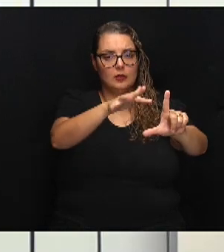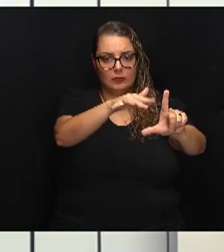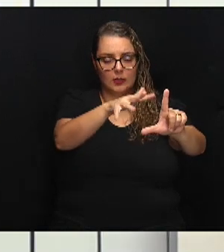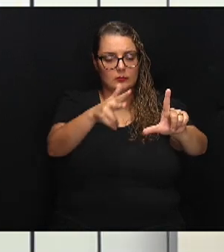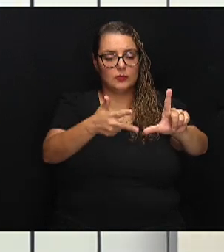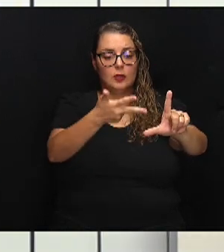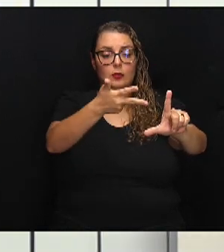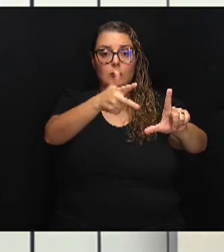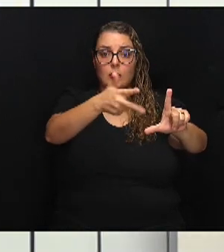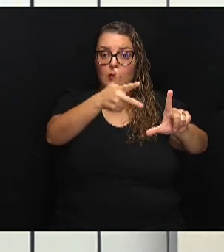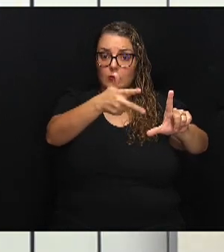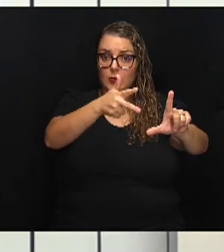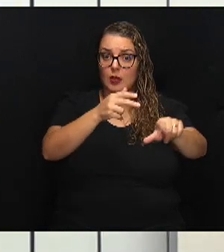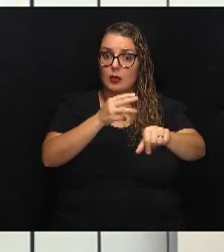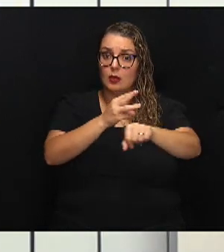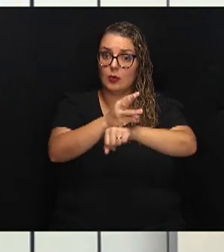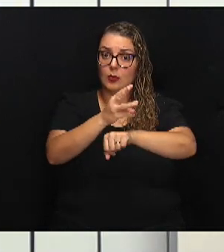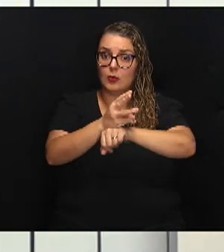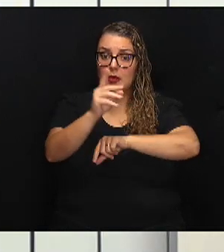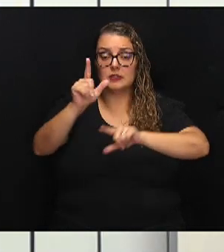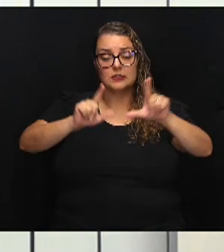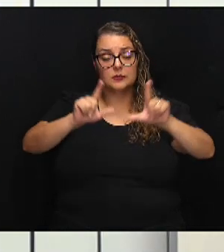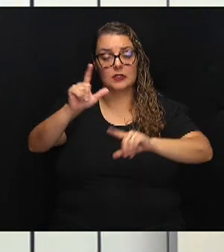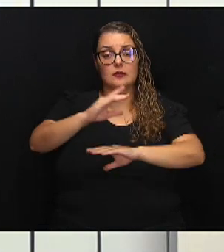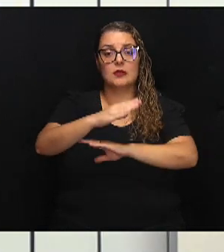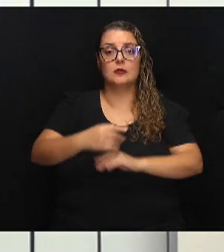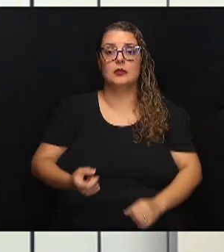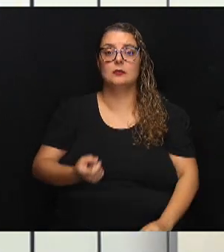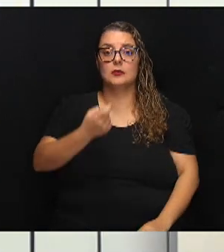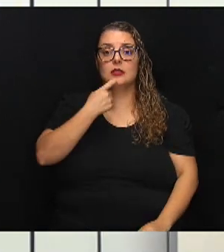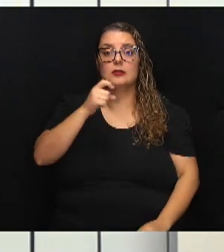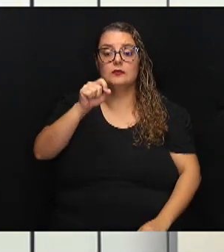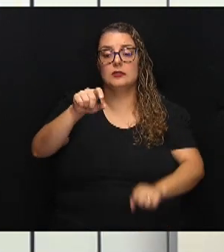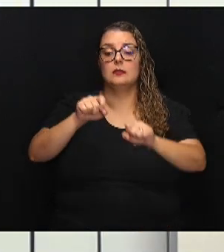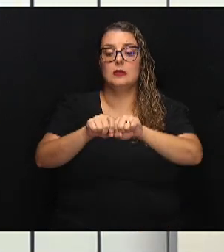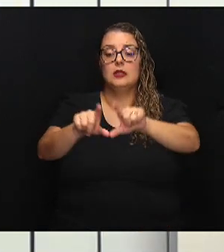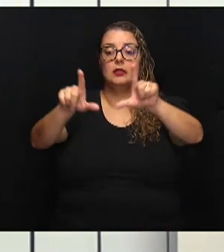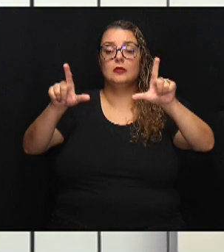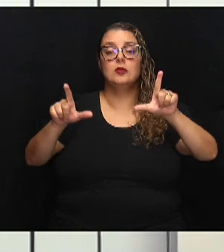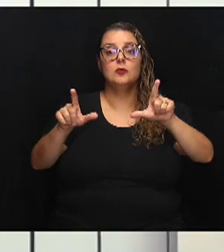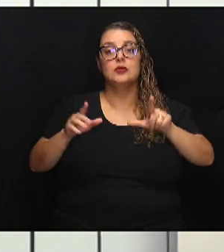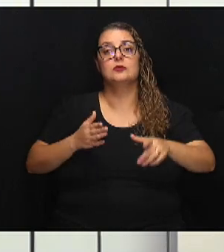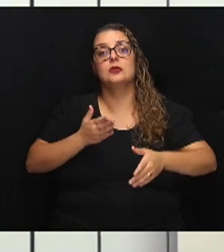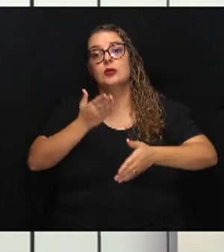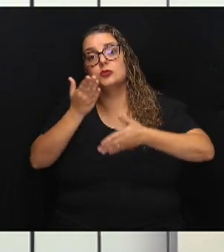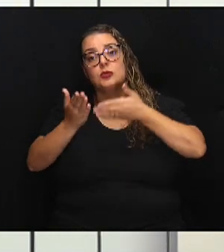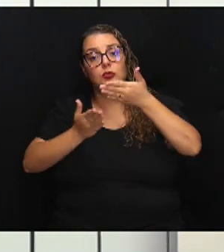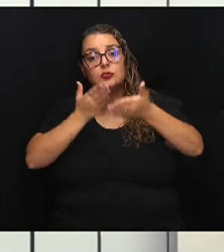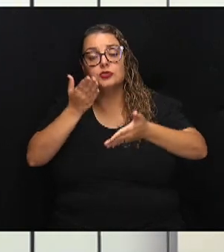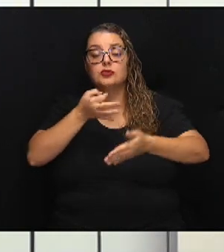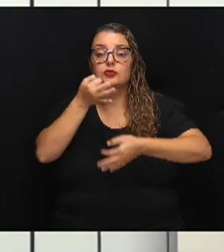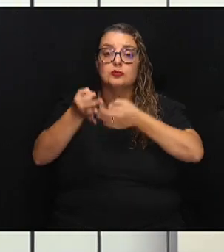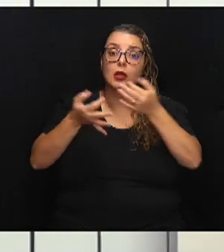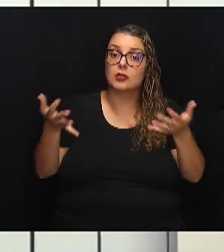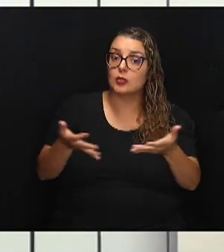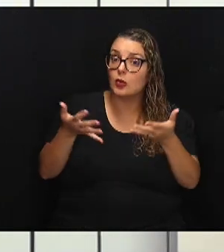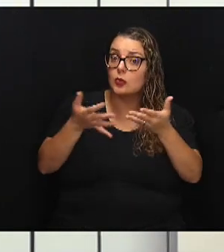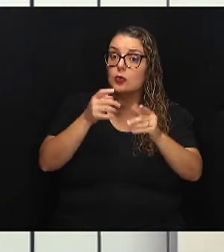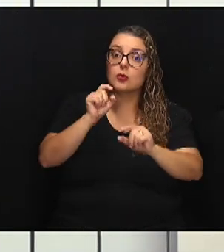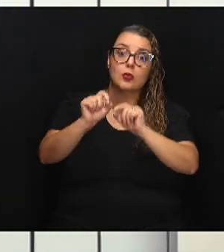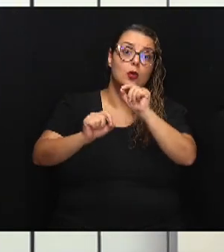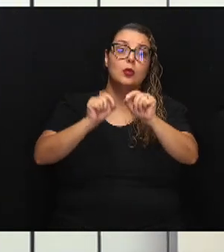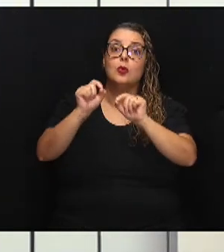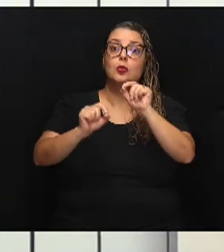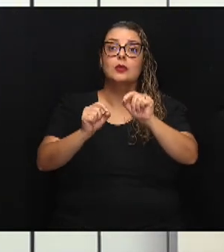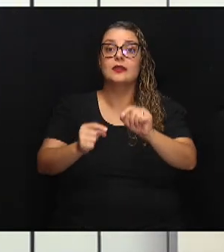Code, já aparece uma mensagem na sua tela. O WhatsApp da TV Câmara Campinas. Você aperta e pode enviar o seu elogio, uma crítica